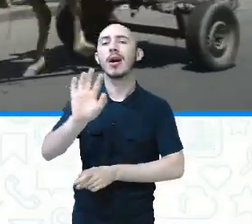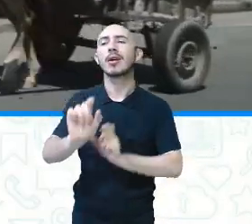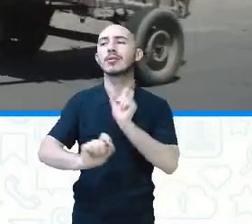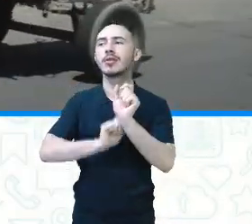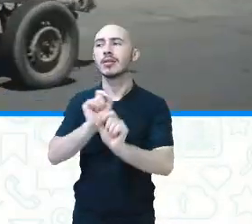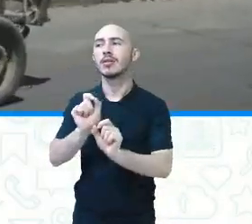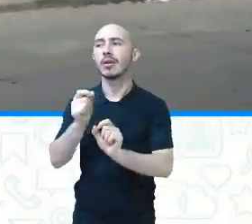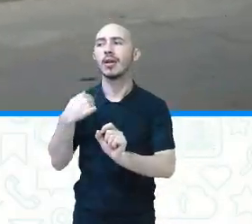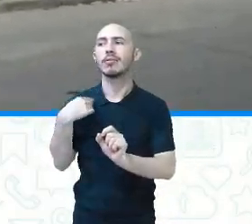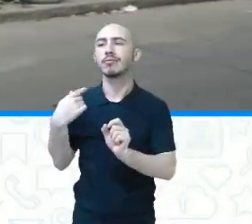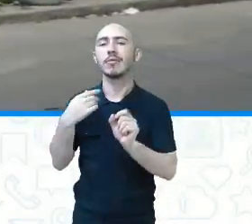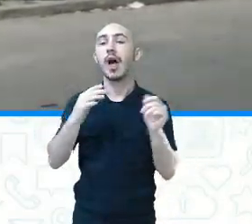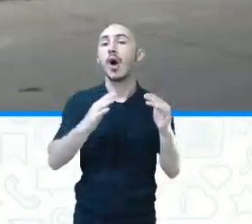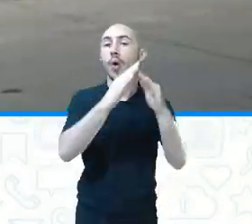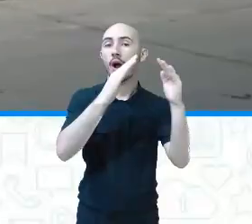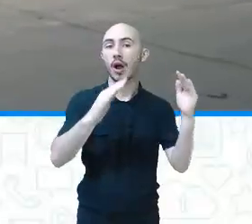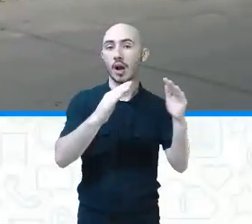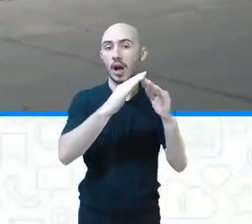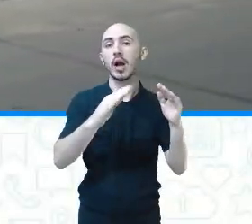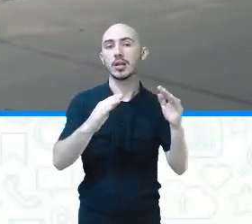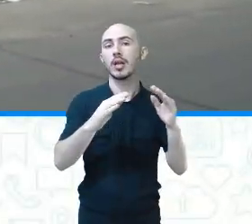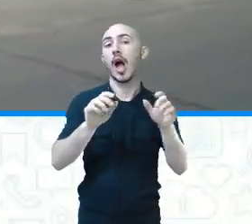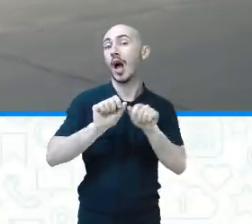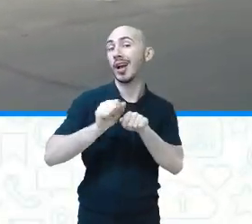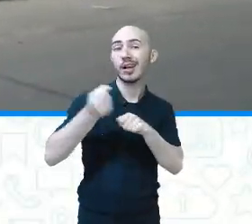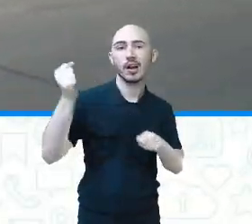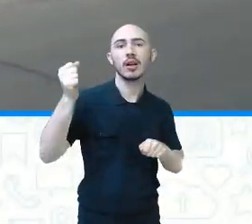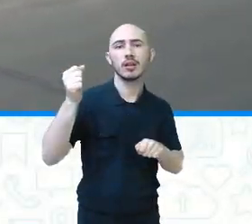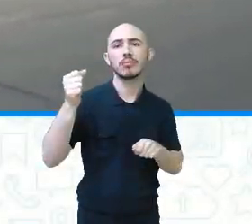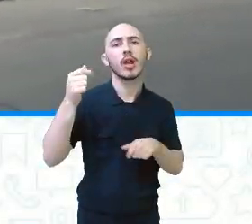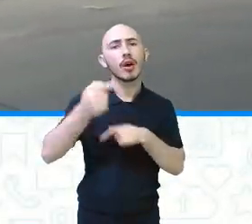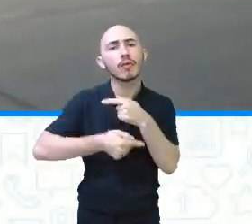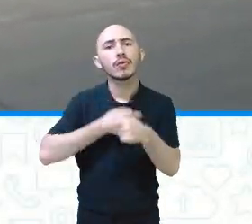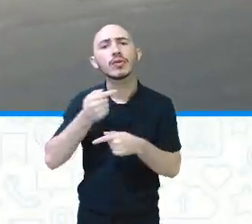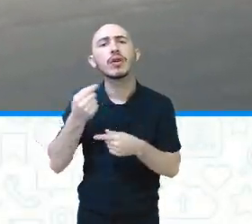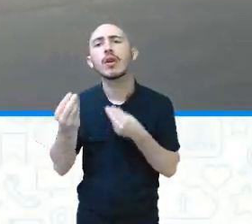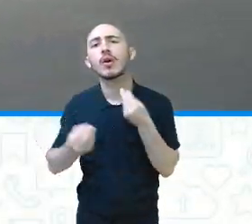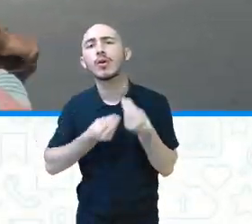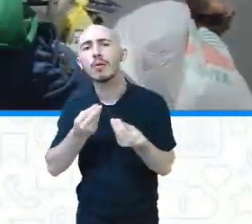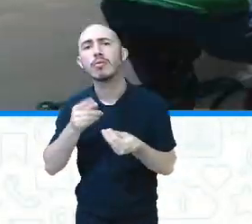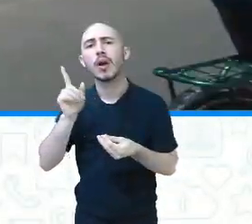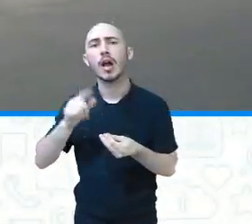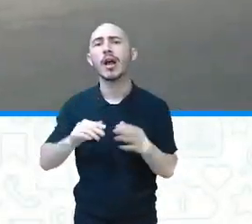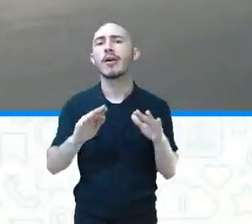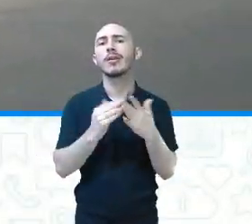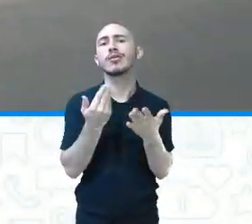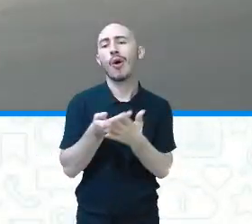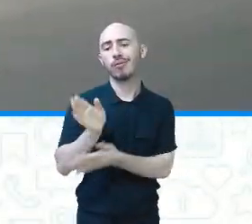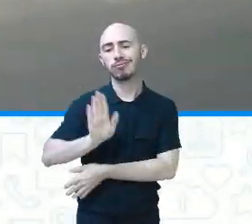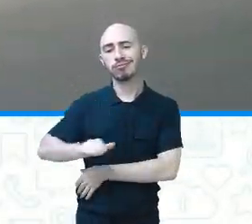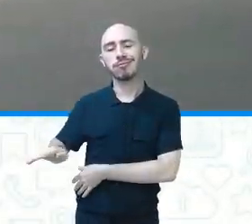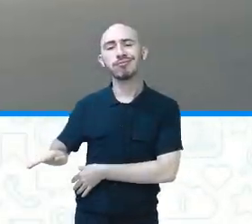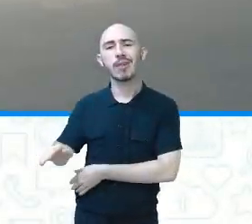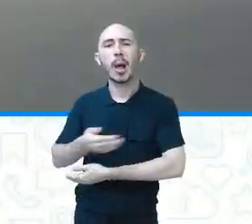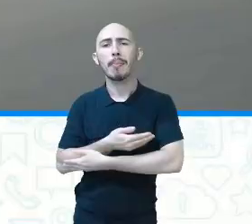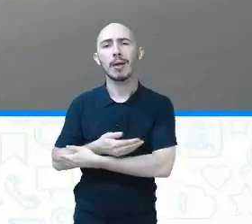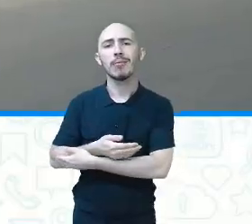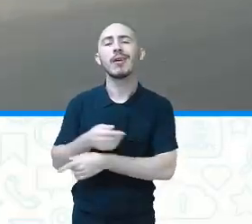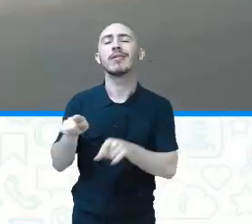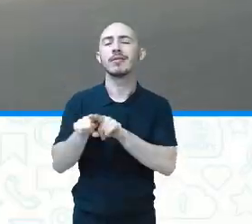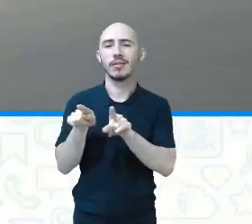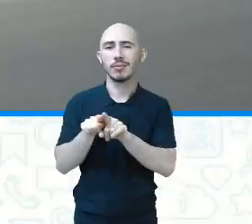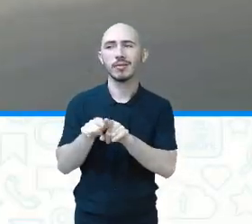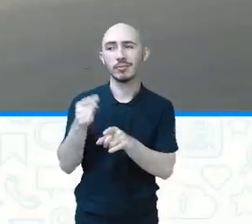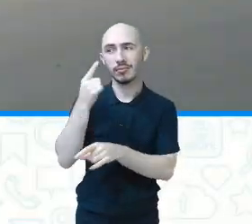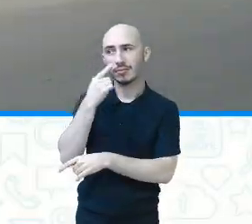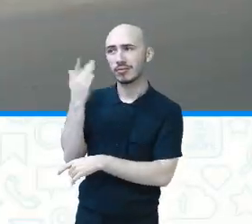um casarão, e este casarão aí funciona como uma creche. Exatamente.